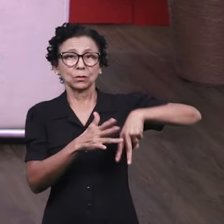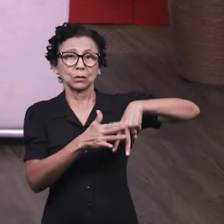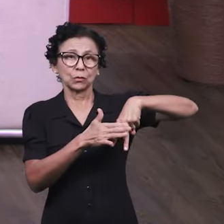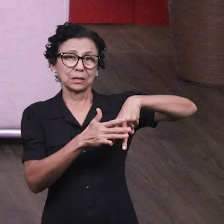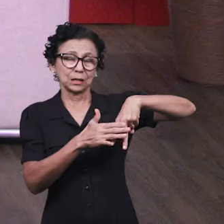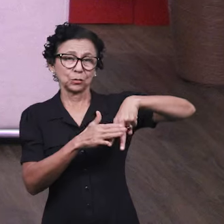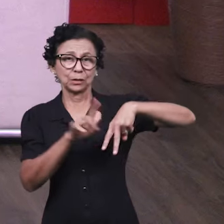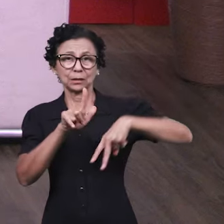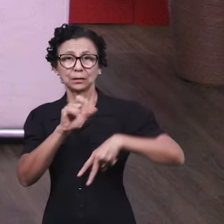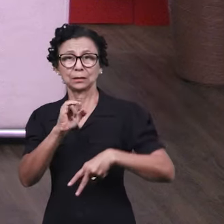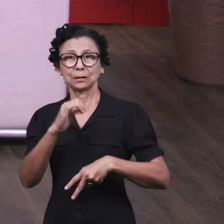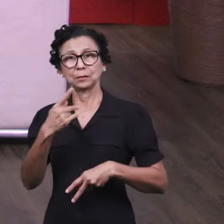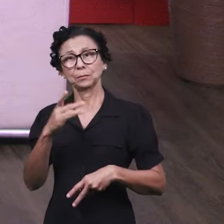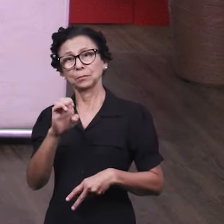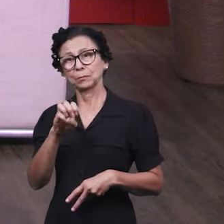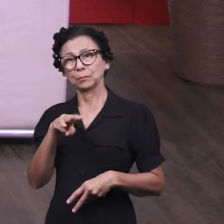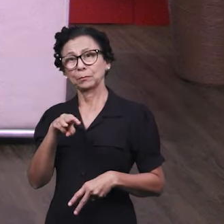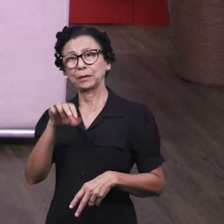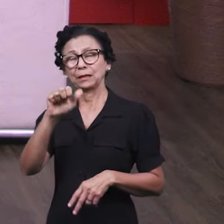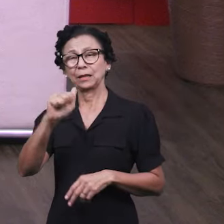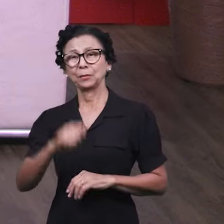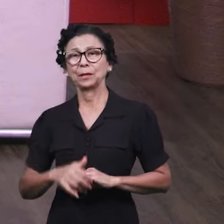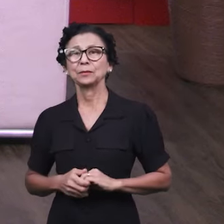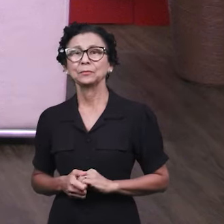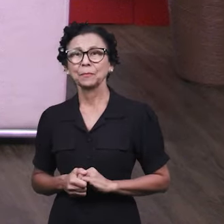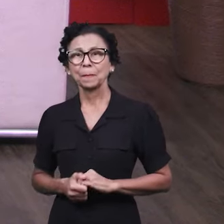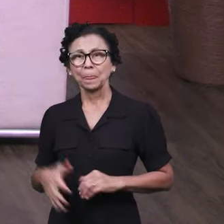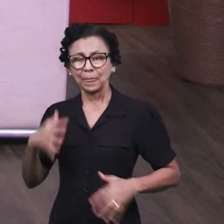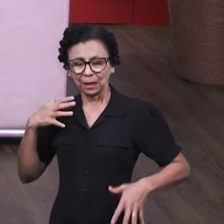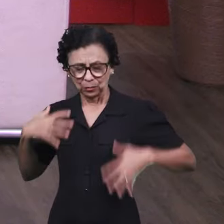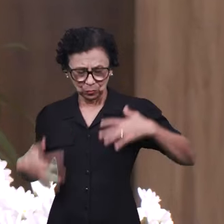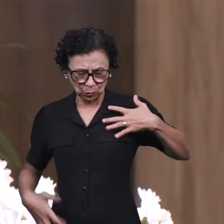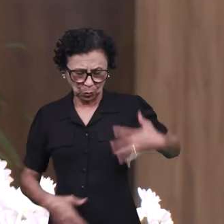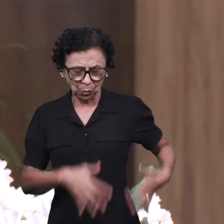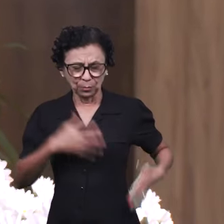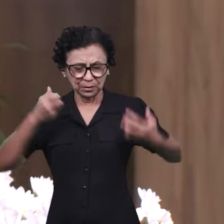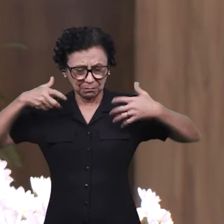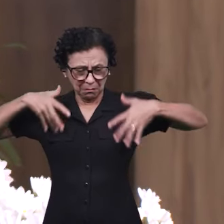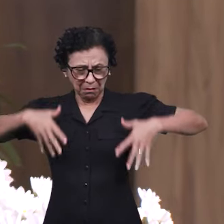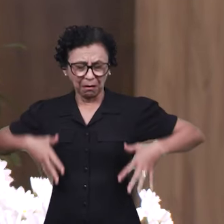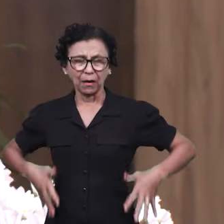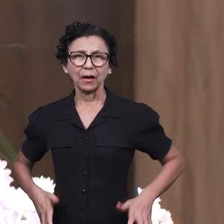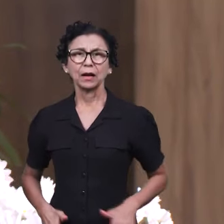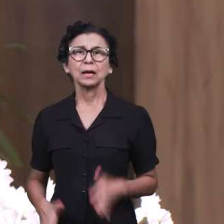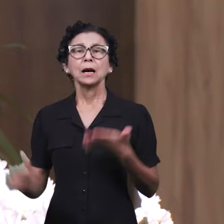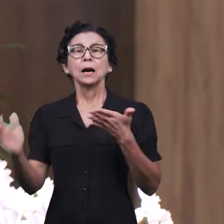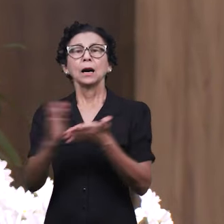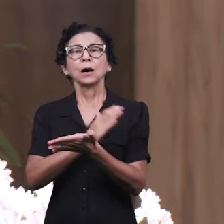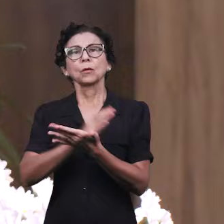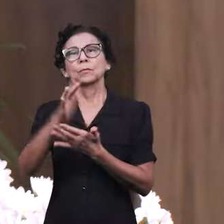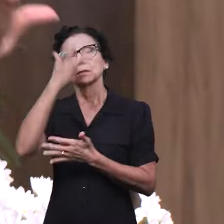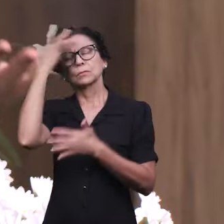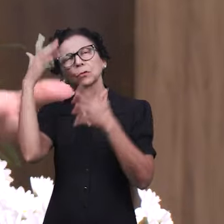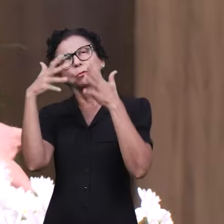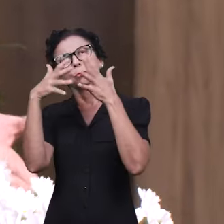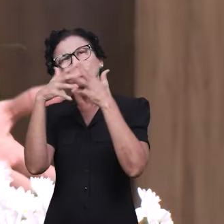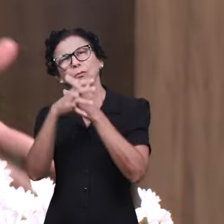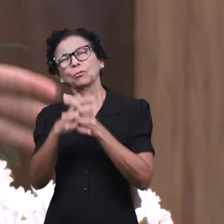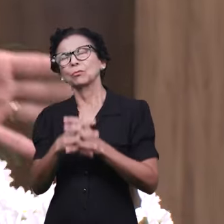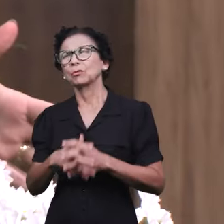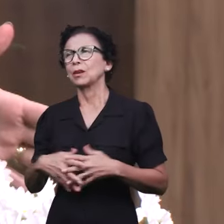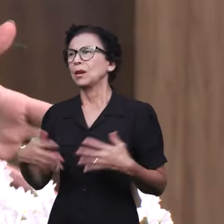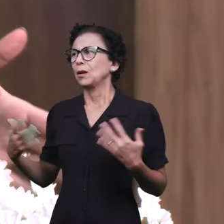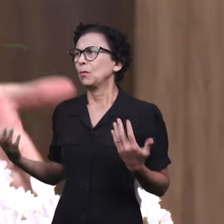em determinadas regiões do corpo que persiste tanto e muitas pessoas confundem Será que eu tenho só